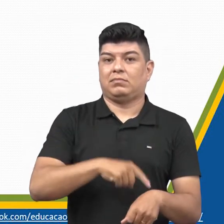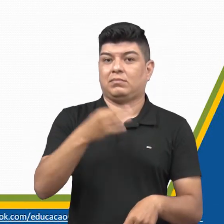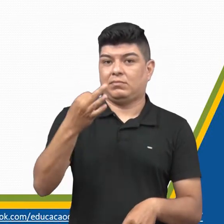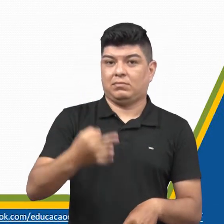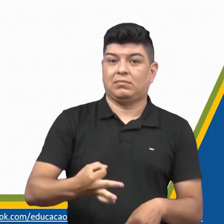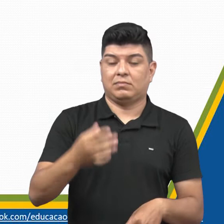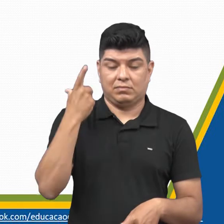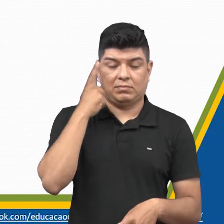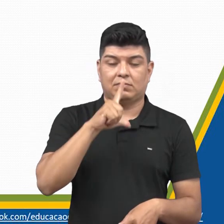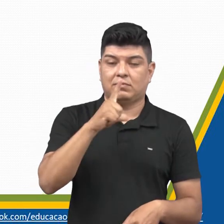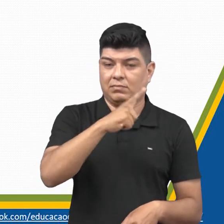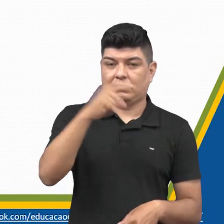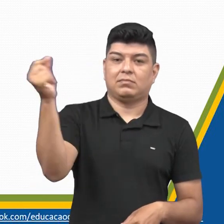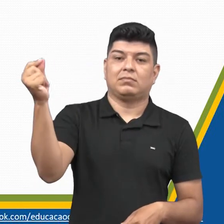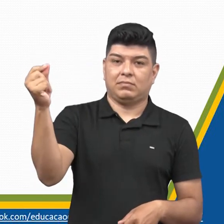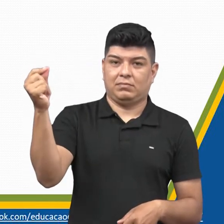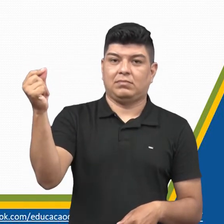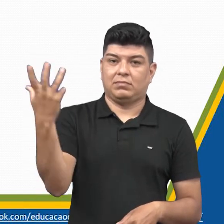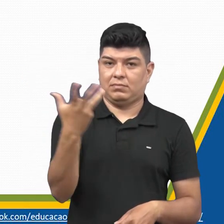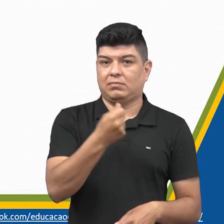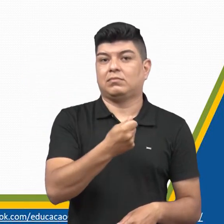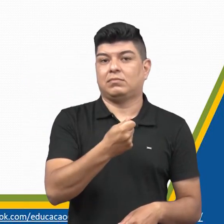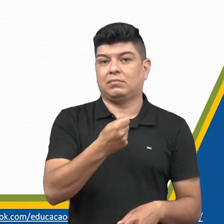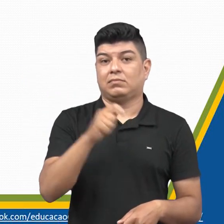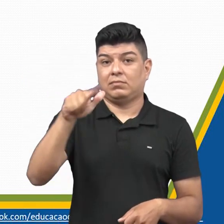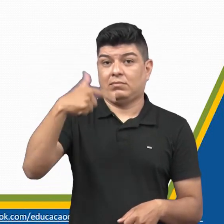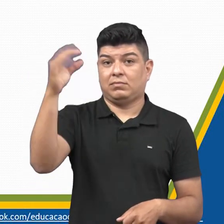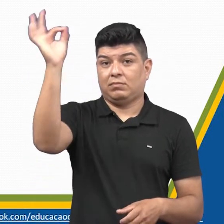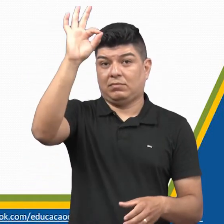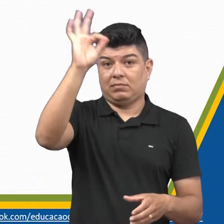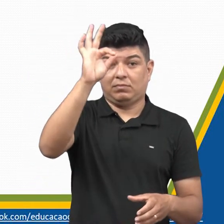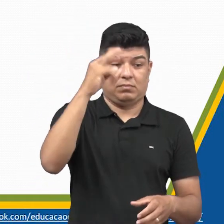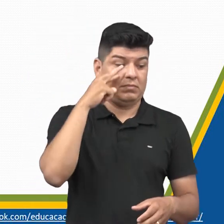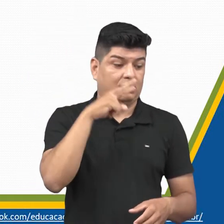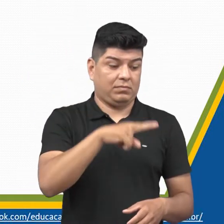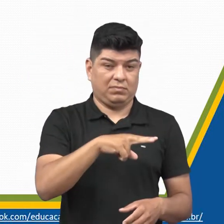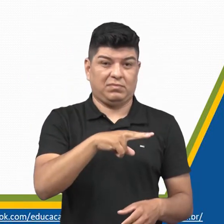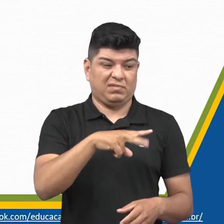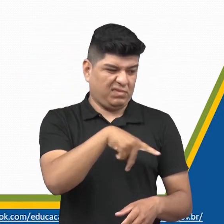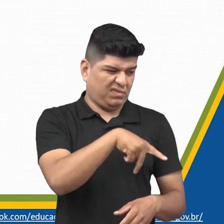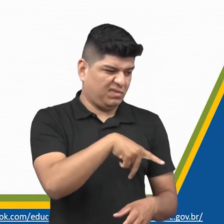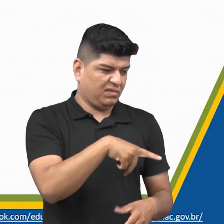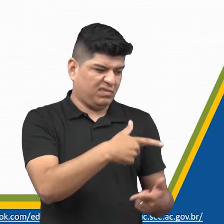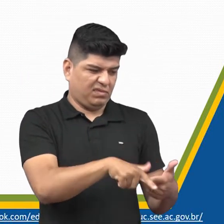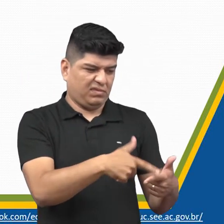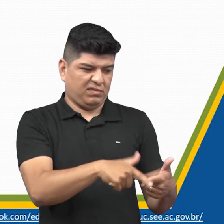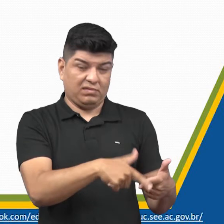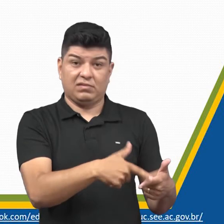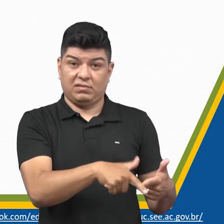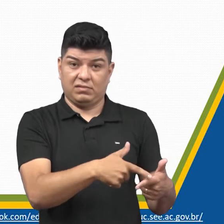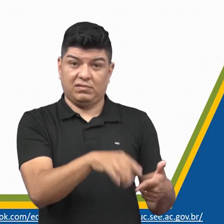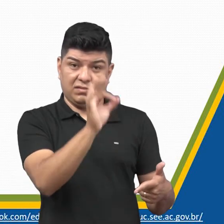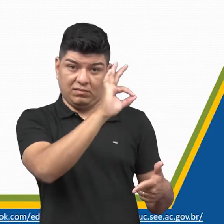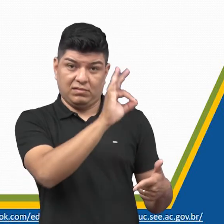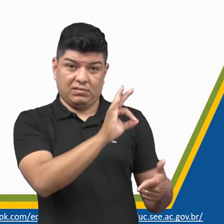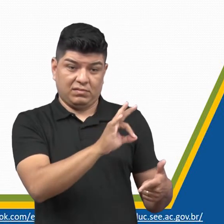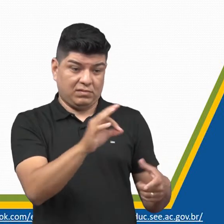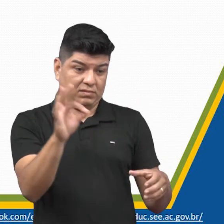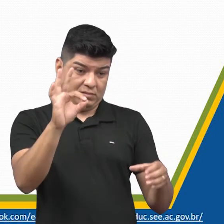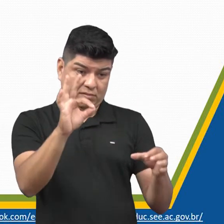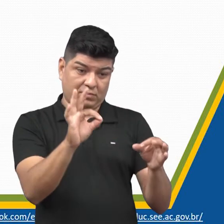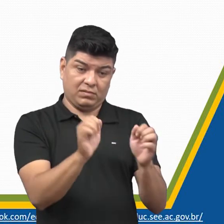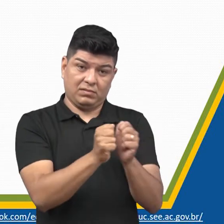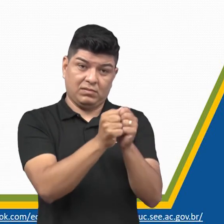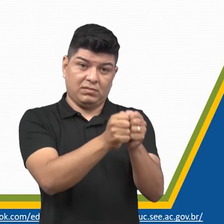ela ia conseguir se salvar. Outra mosca, passando por ali e vendo a aflição da companheira de espécie, né, pousou na beira do